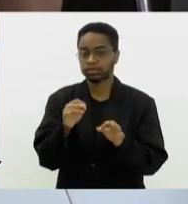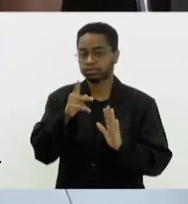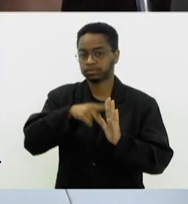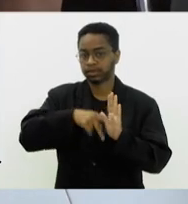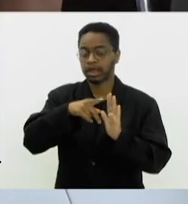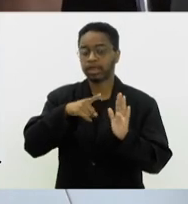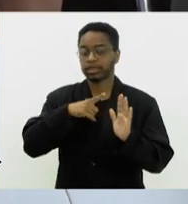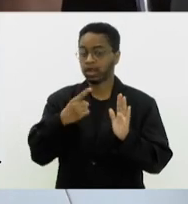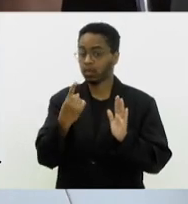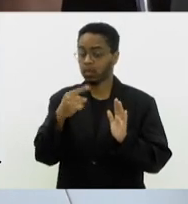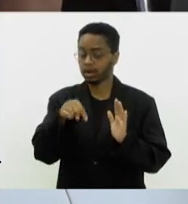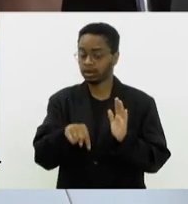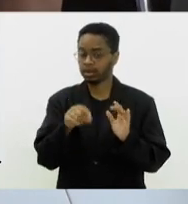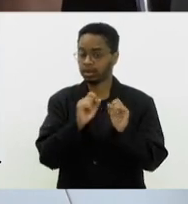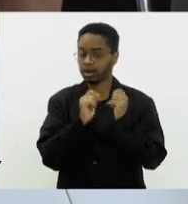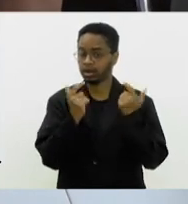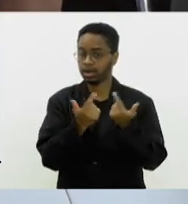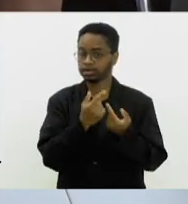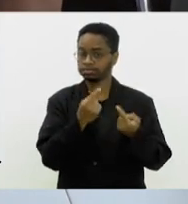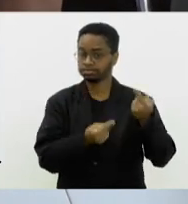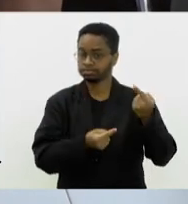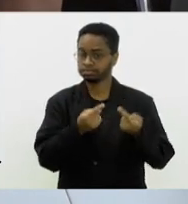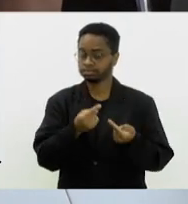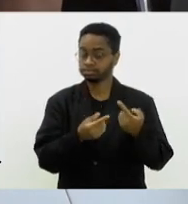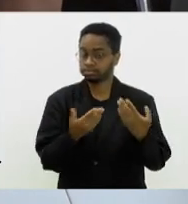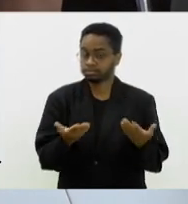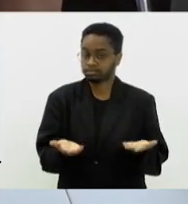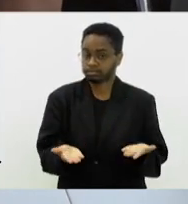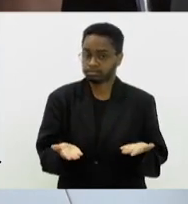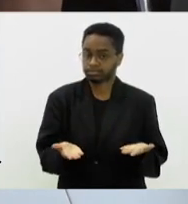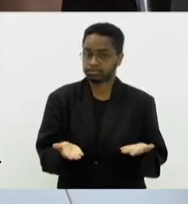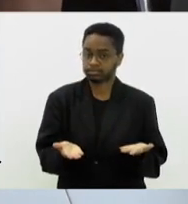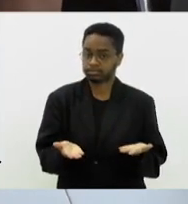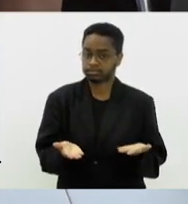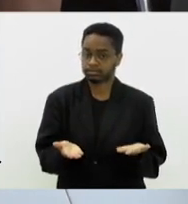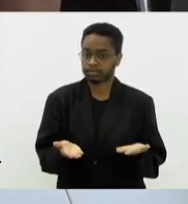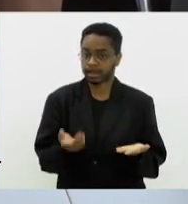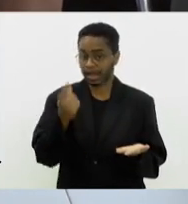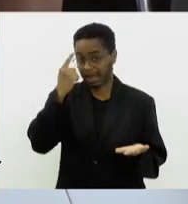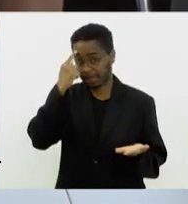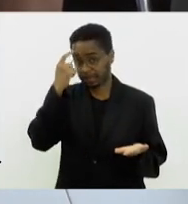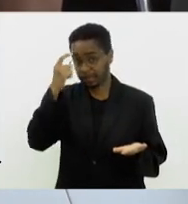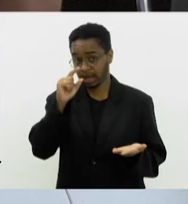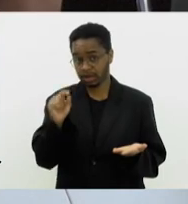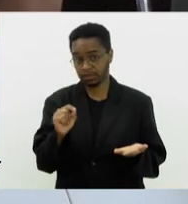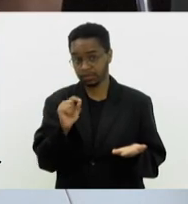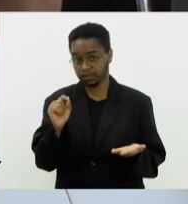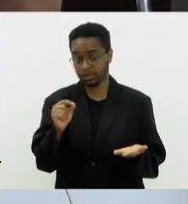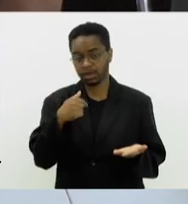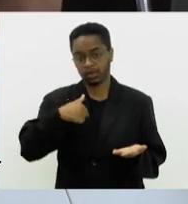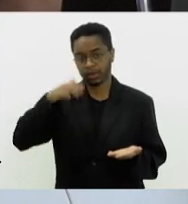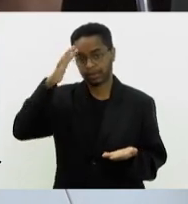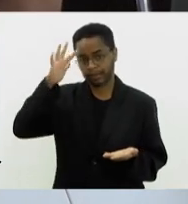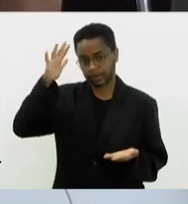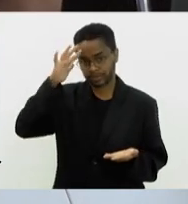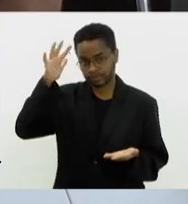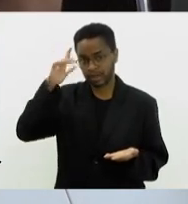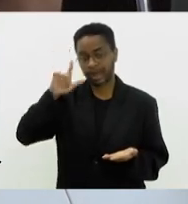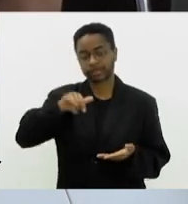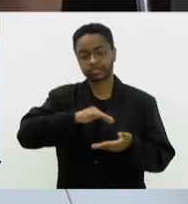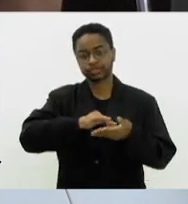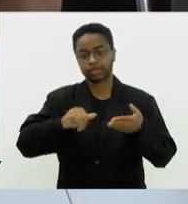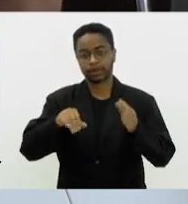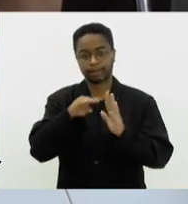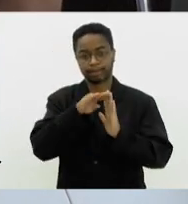aqui na casa. E a ideia, que eu estou imaginando, foi retirar de